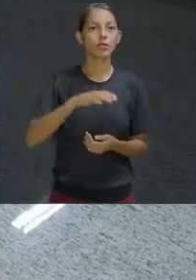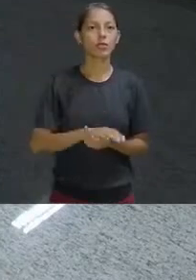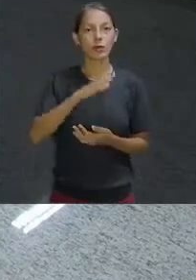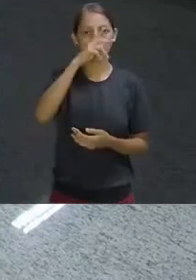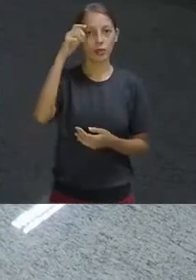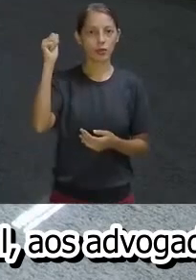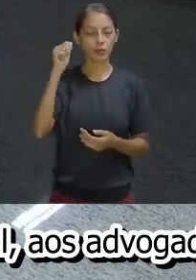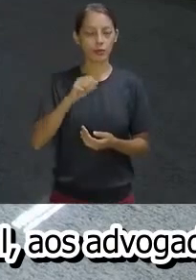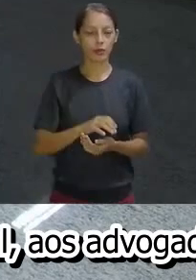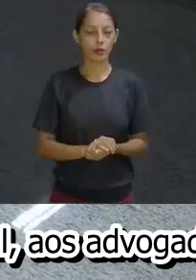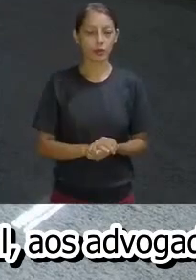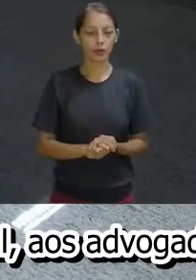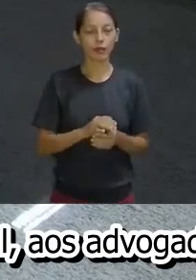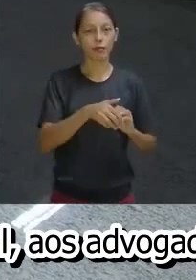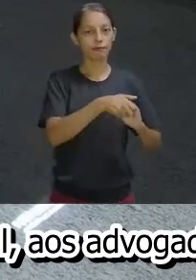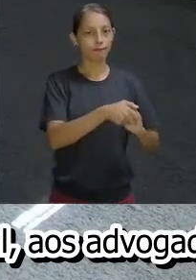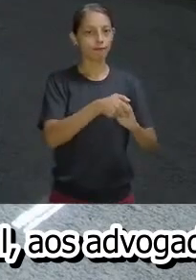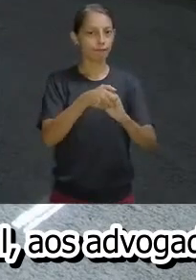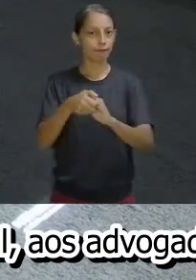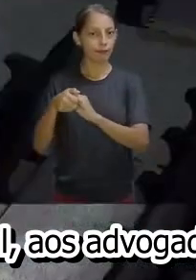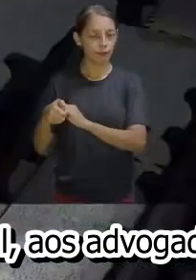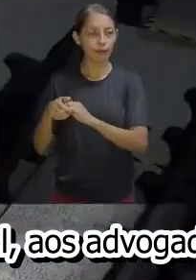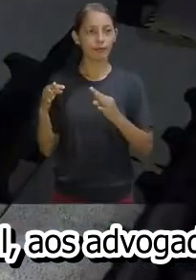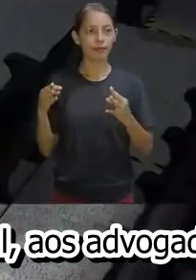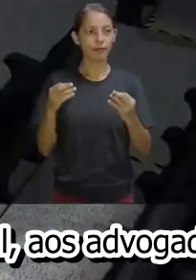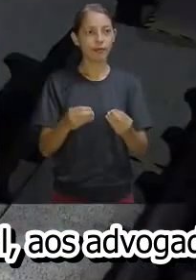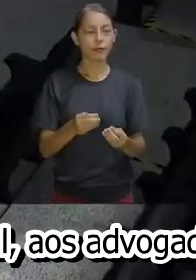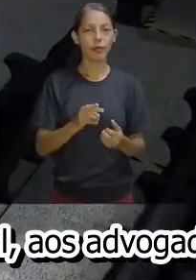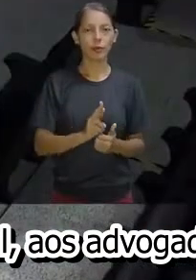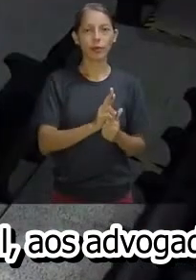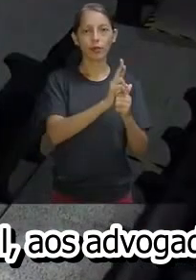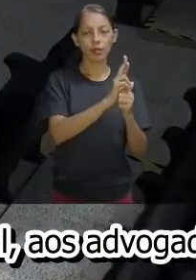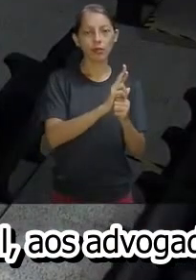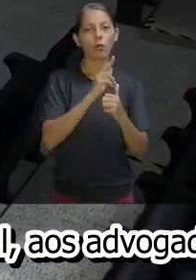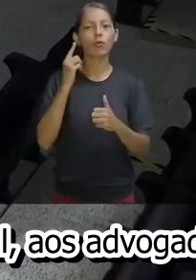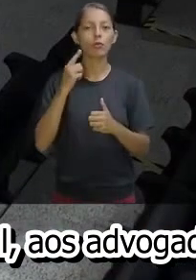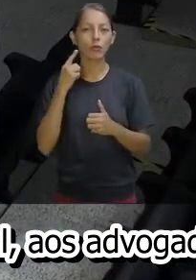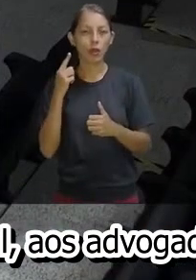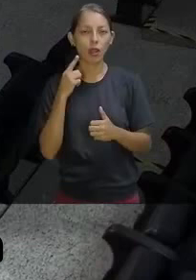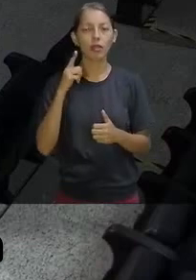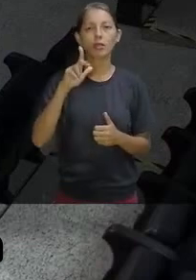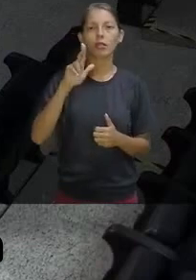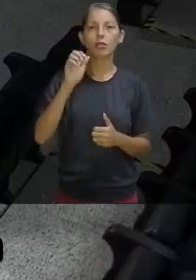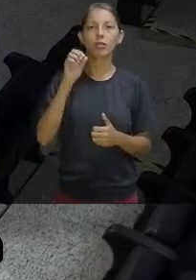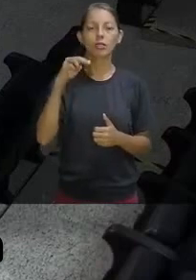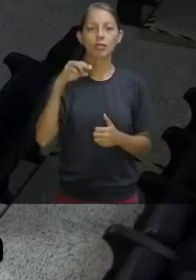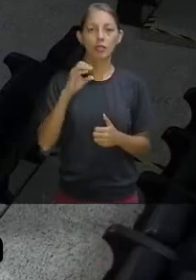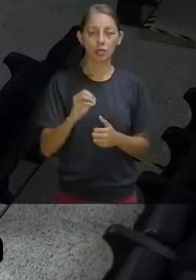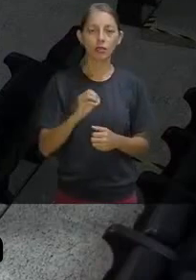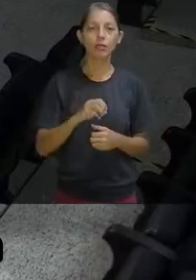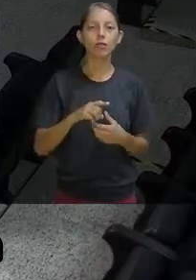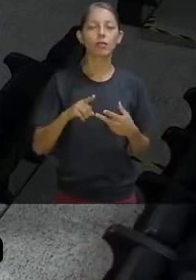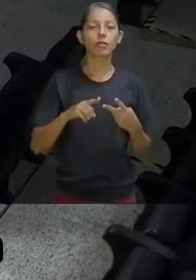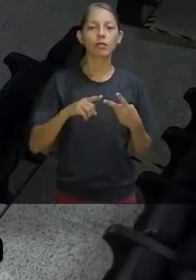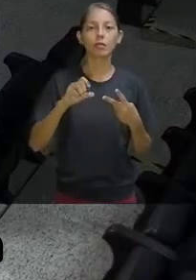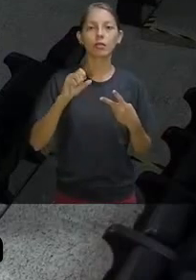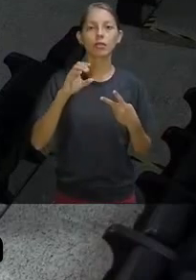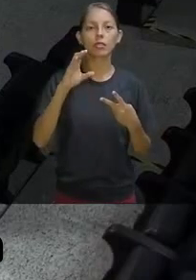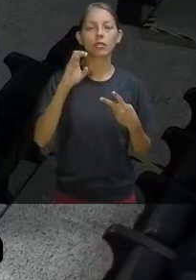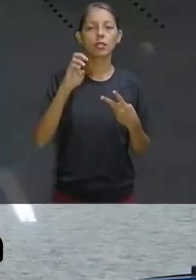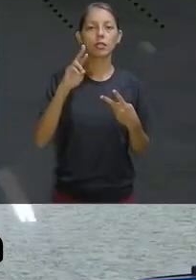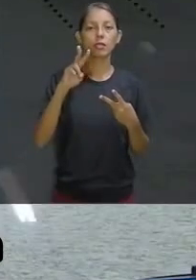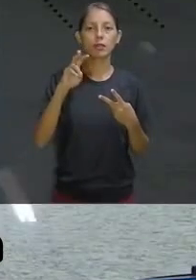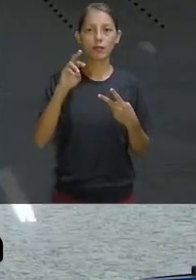de cumprimentos pares, a senhora Procuradora Regional Eleitoral, aos advogados, doutor Luciano de Castilho, doutor Severo, que está conosco,